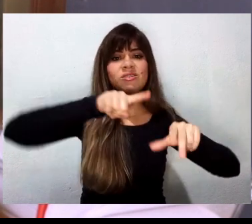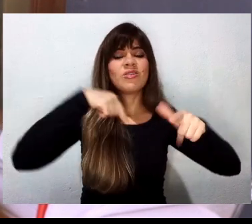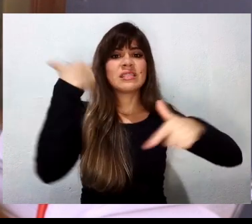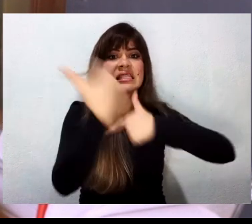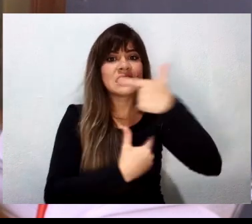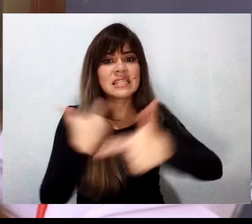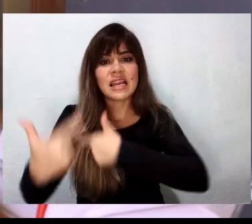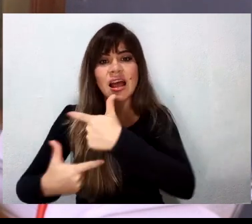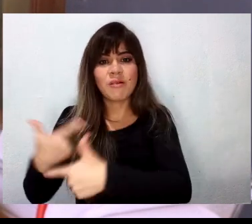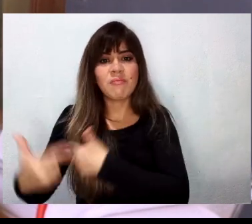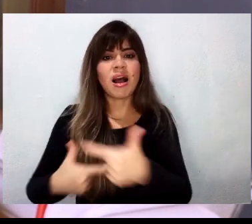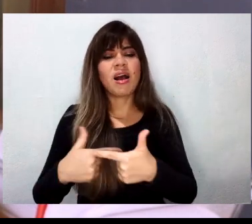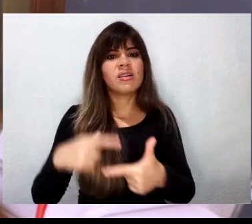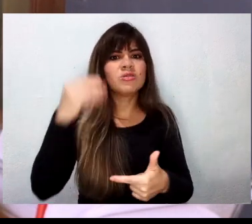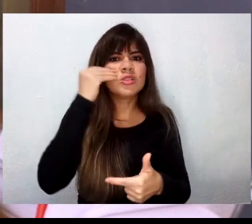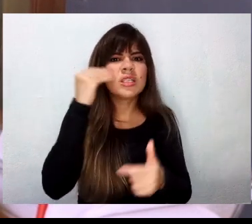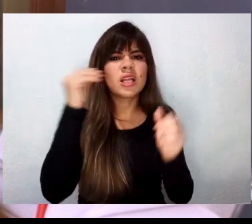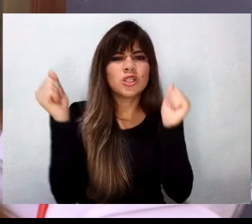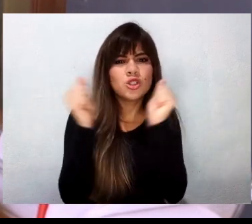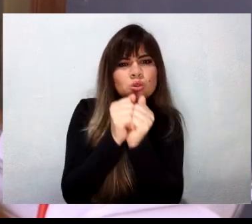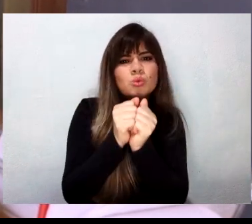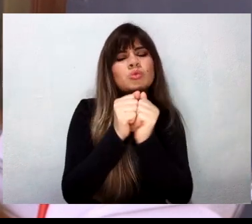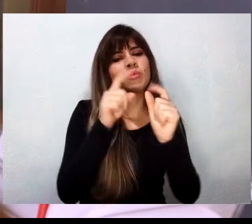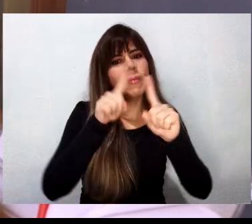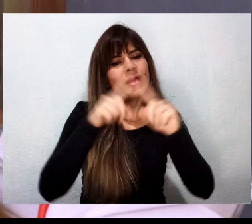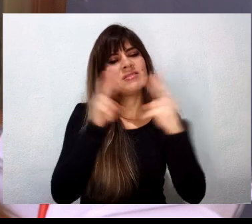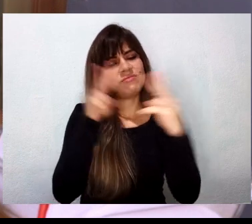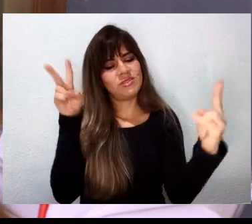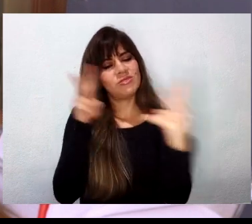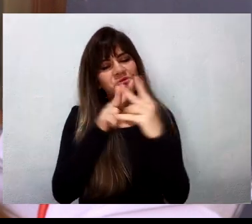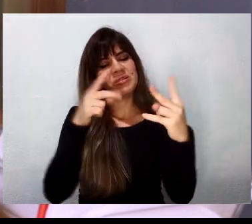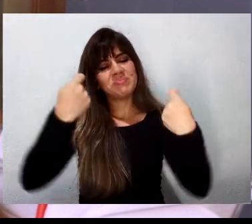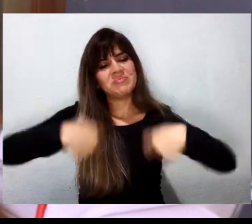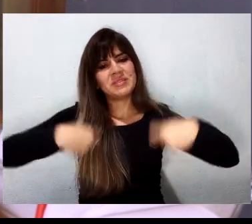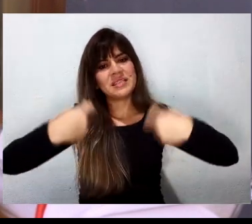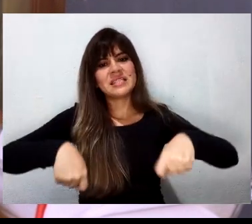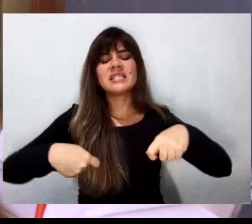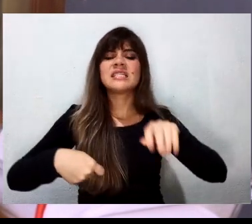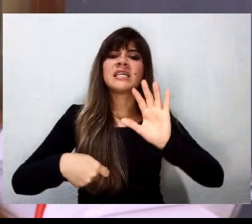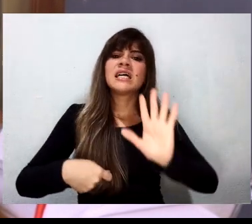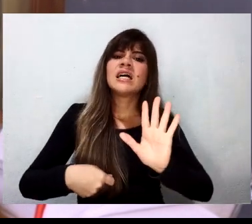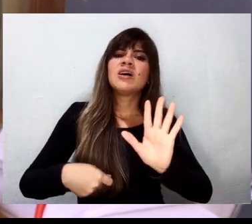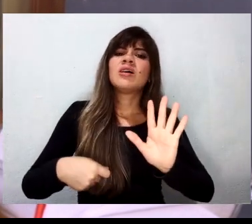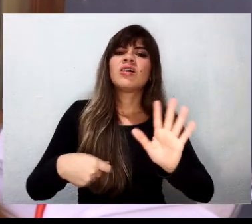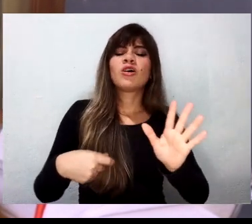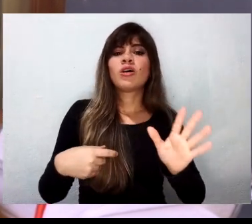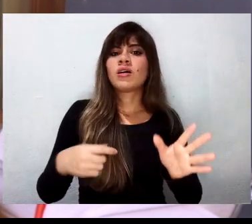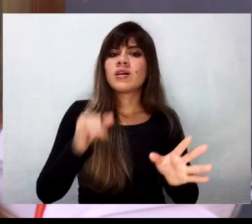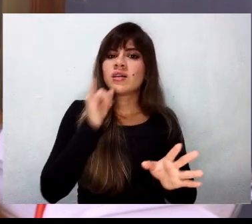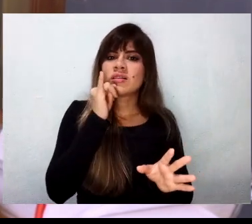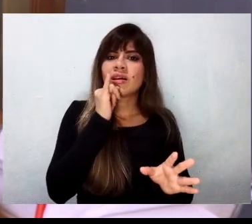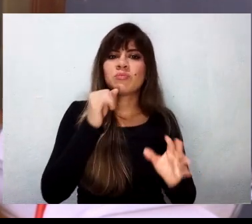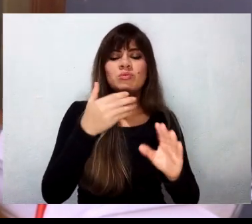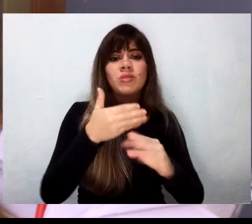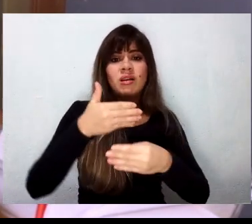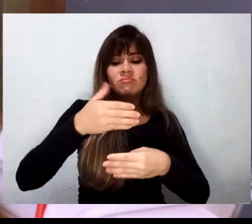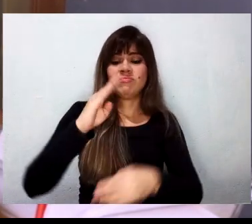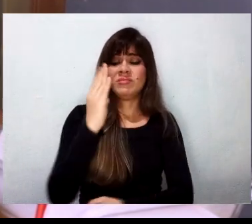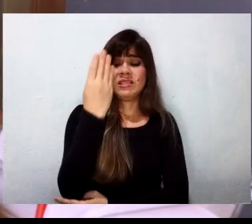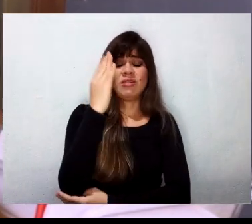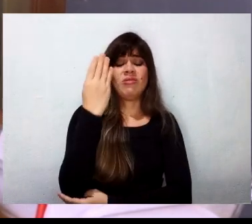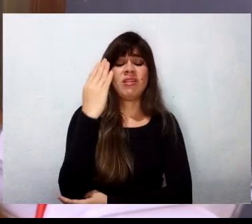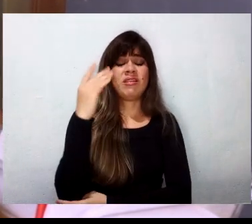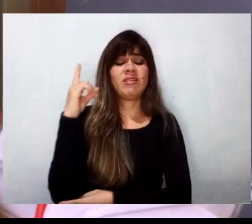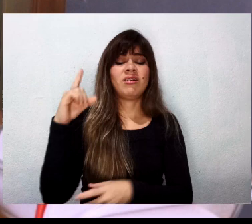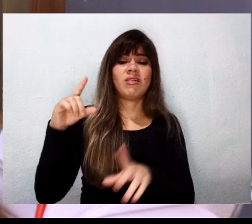encontrando de tentar estar junto, mesmo que virtualmente, assim como a gente está agora, com uma